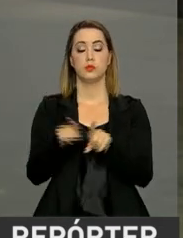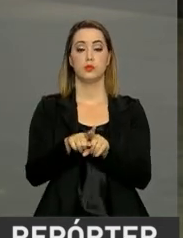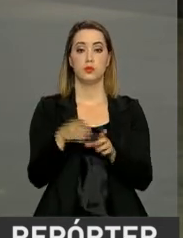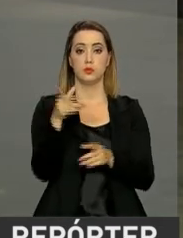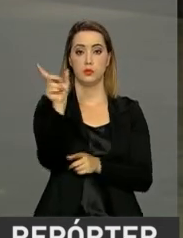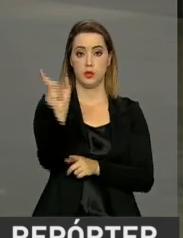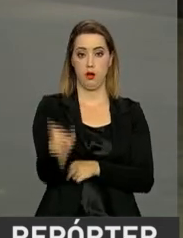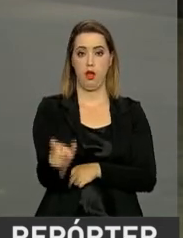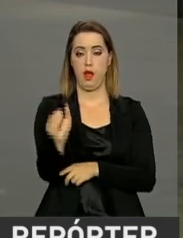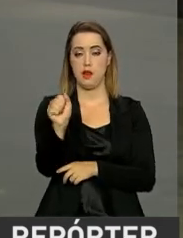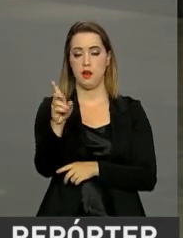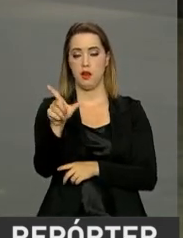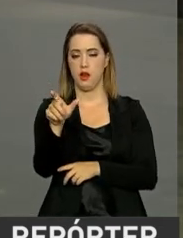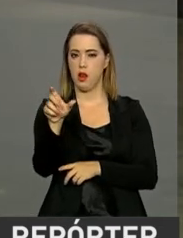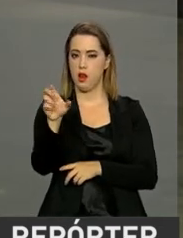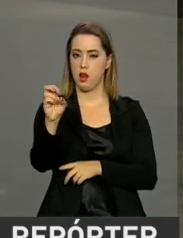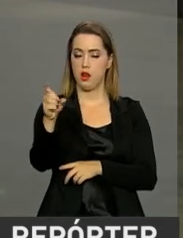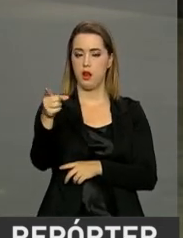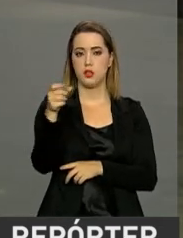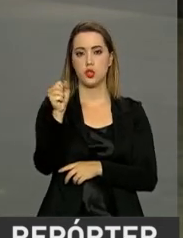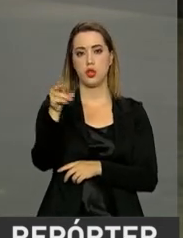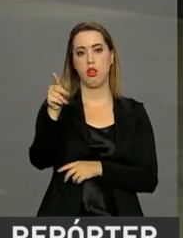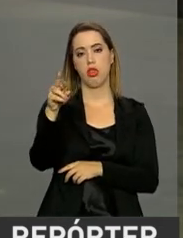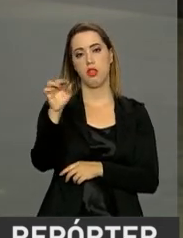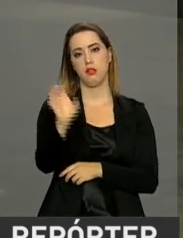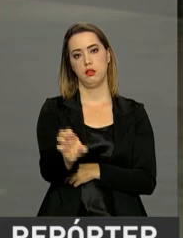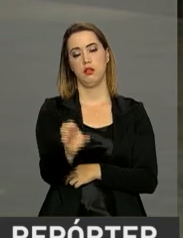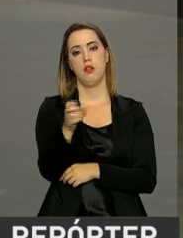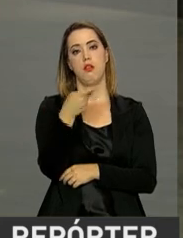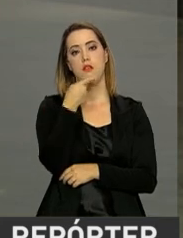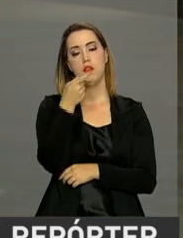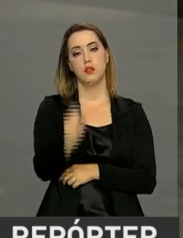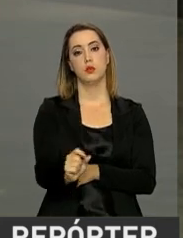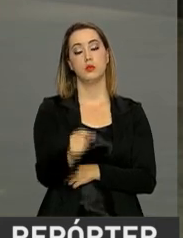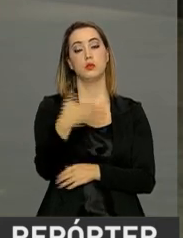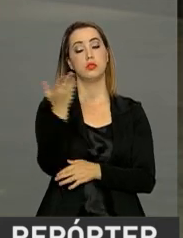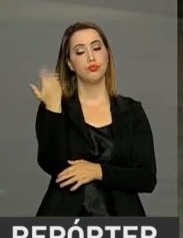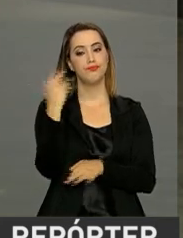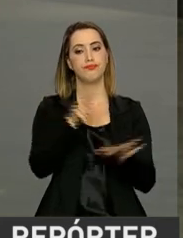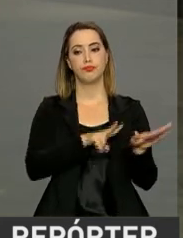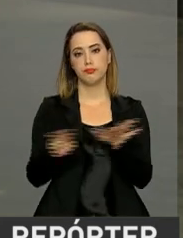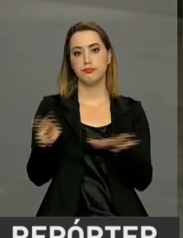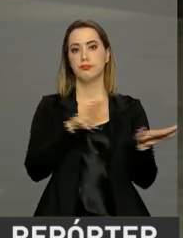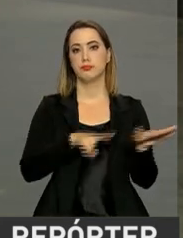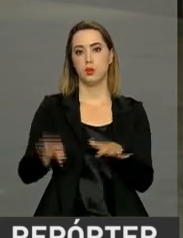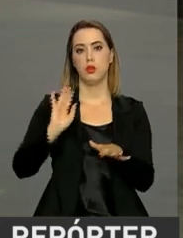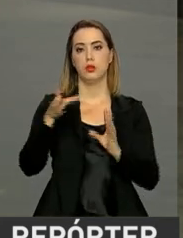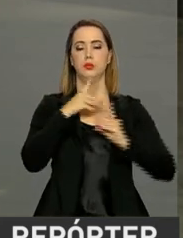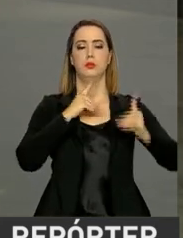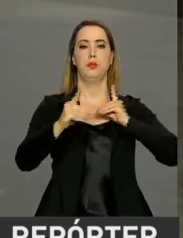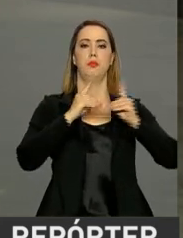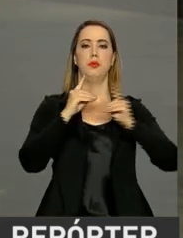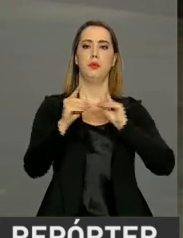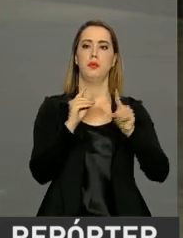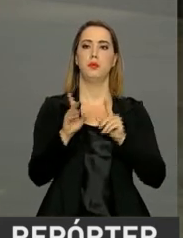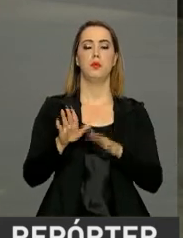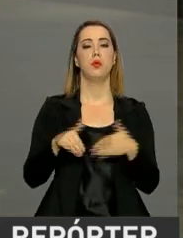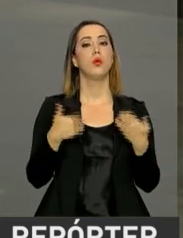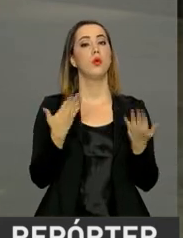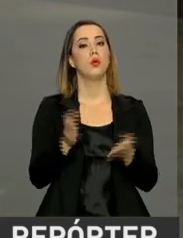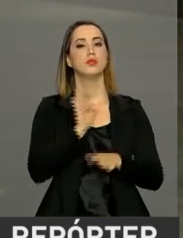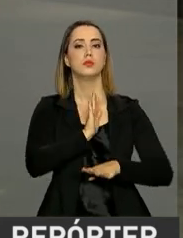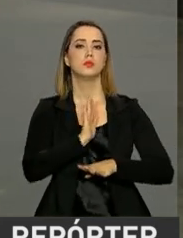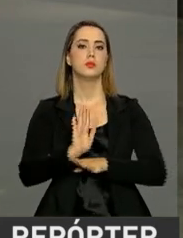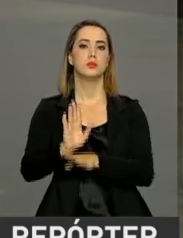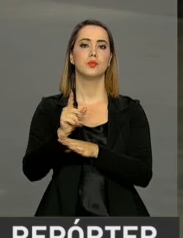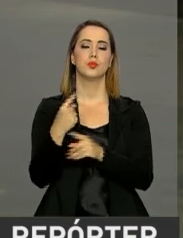da presidência, Alexandre Parola, disse que nas últimas semanas o governo federal vem discutindo internamente formas de